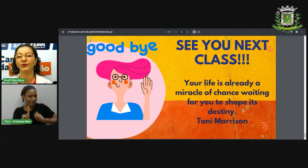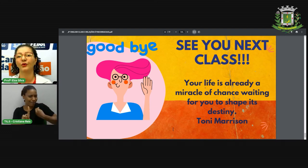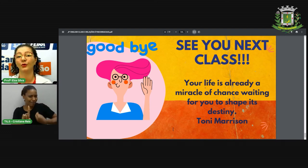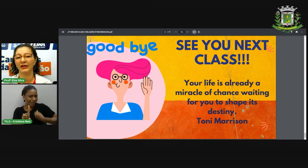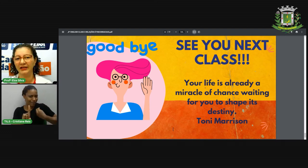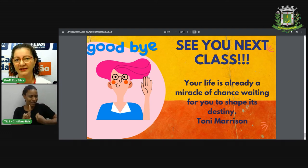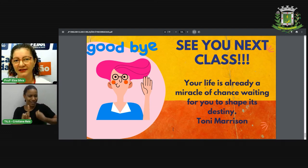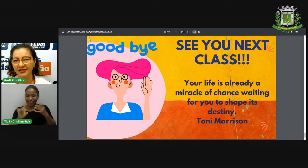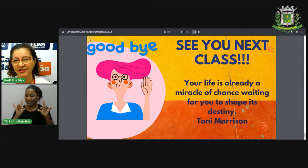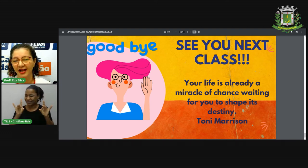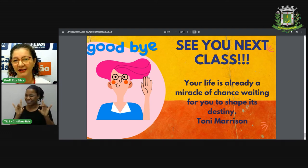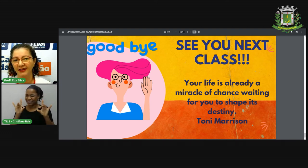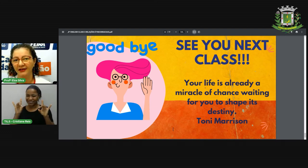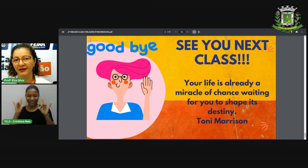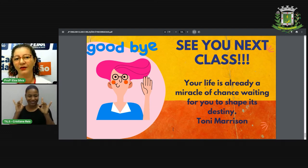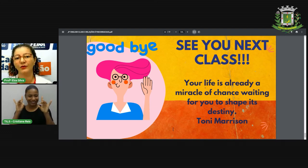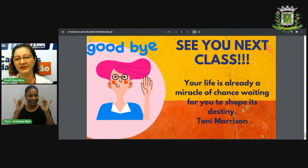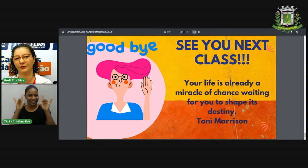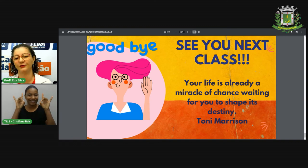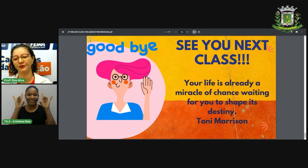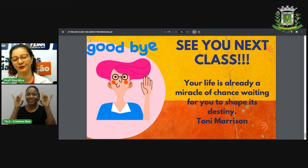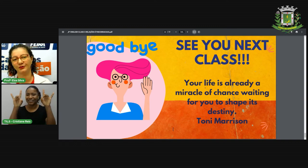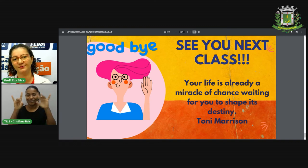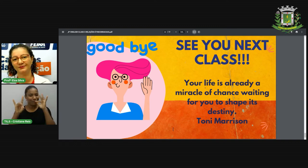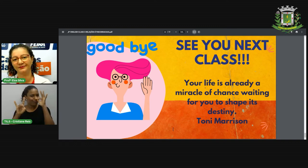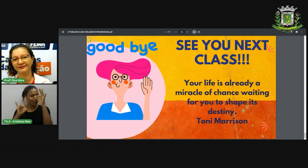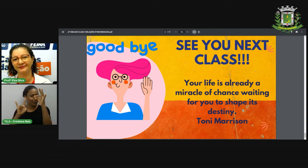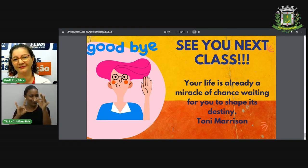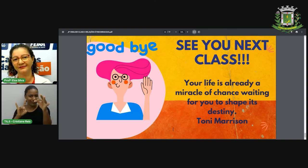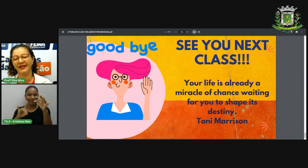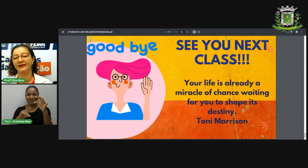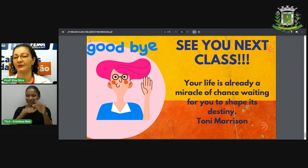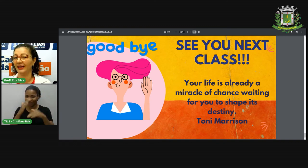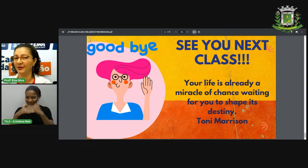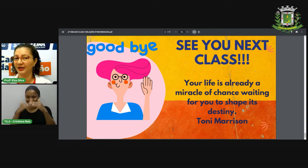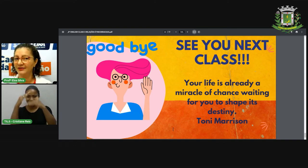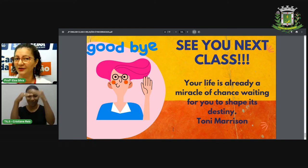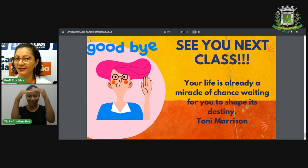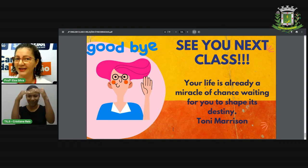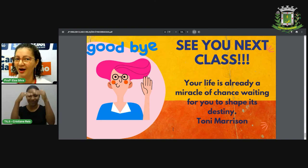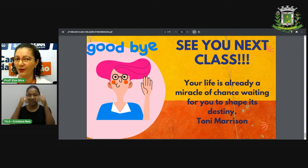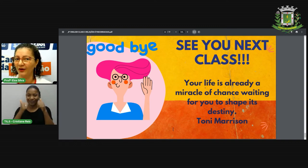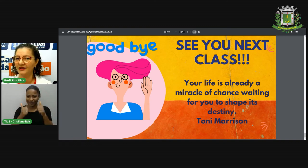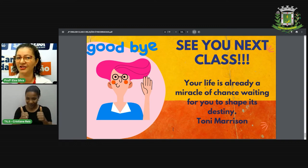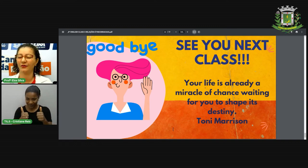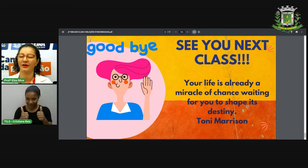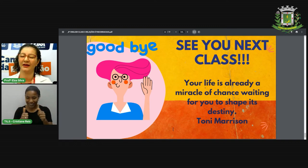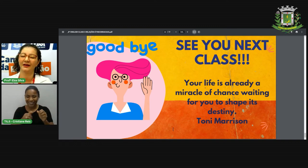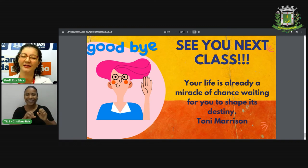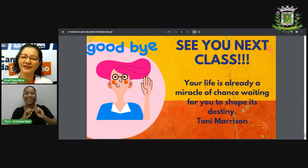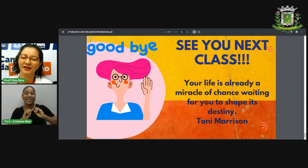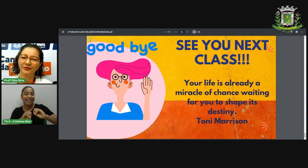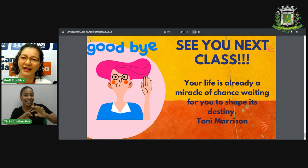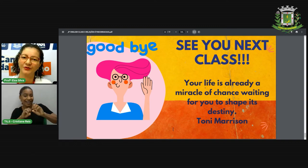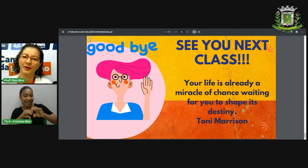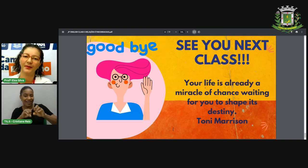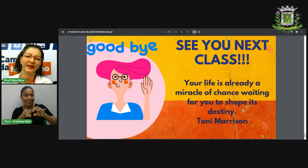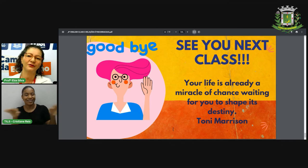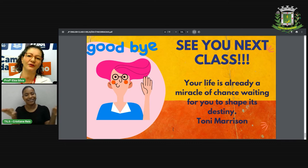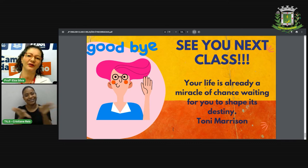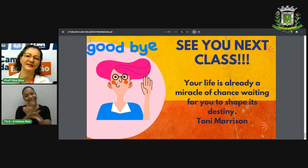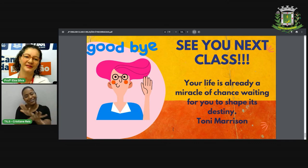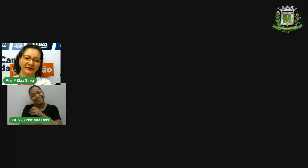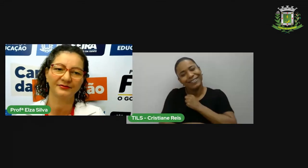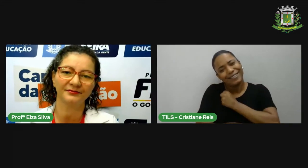ouro, com linhas de destaque, o seu futuro. Então, terminamos a nossa aula já com grande saudade e um